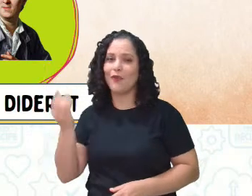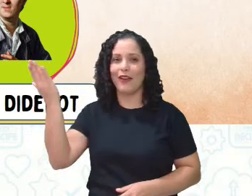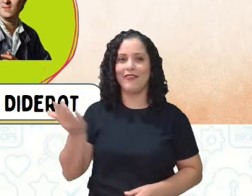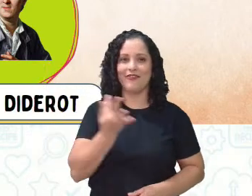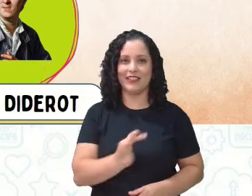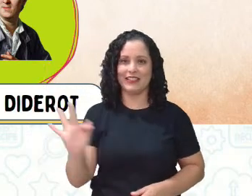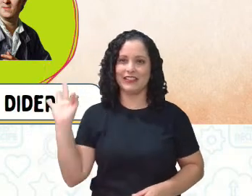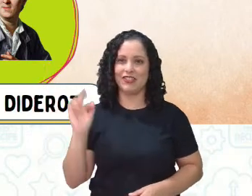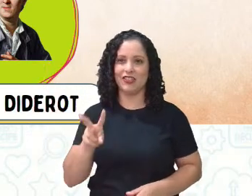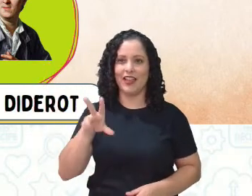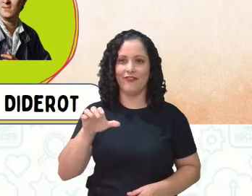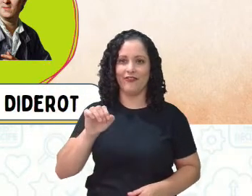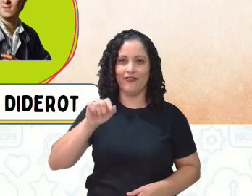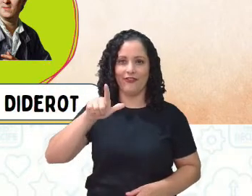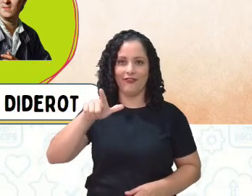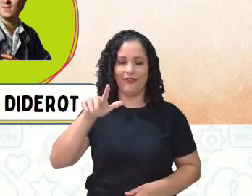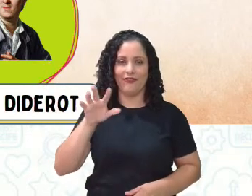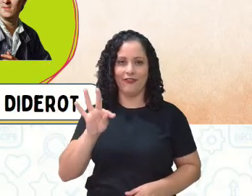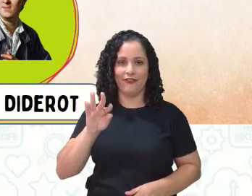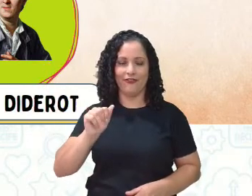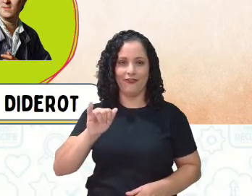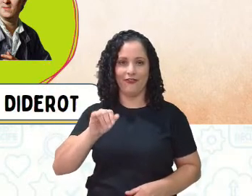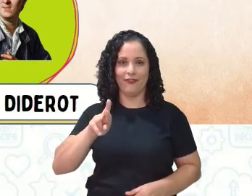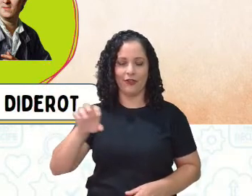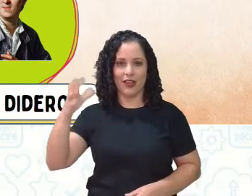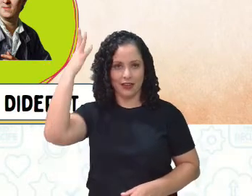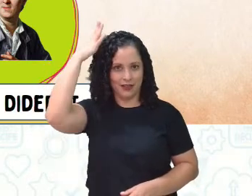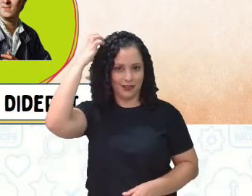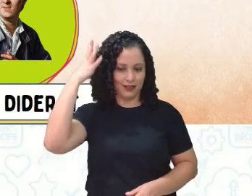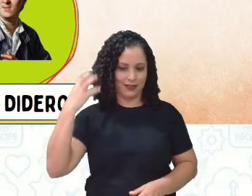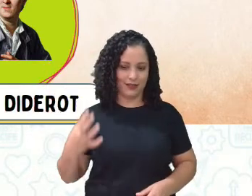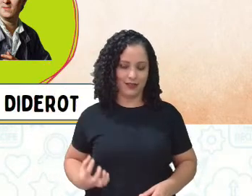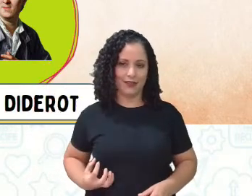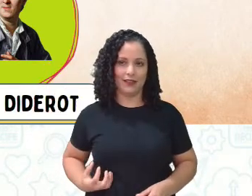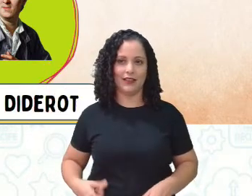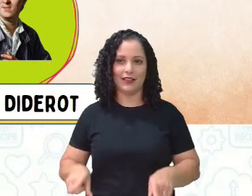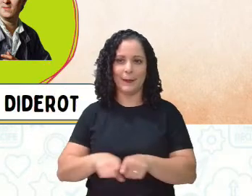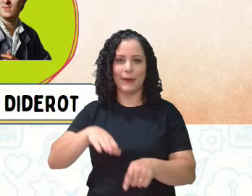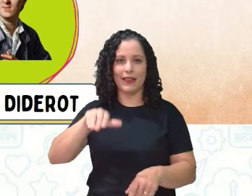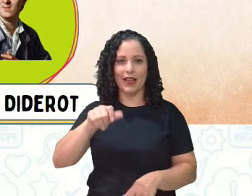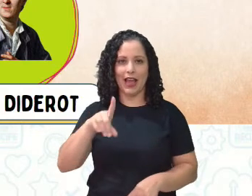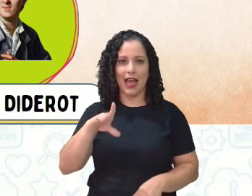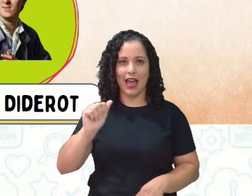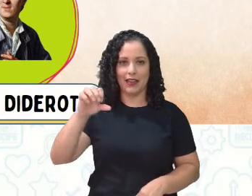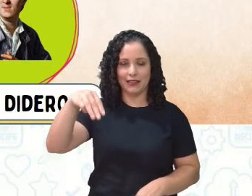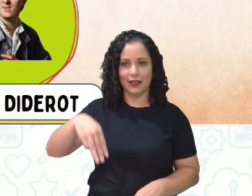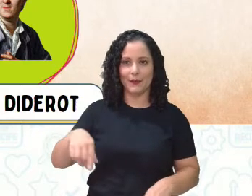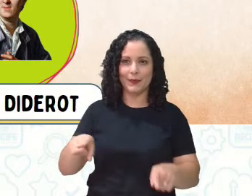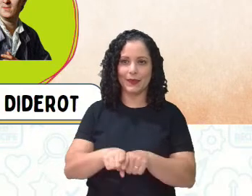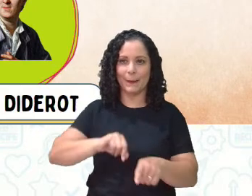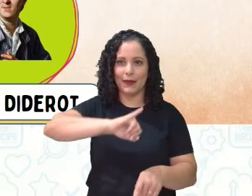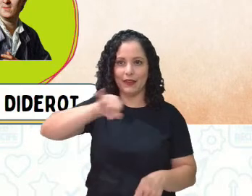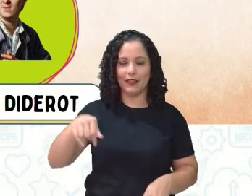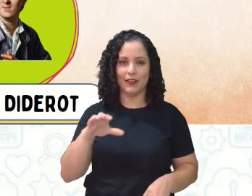Exatamente. Voltaire, olha aí. Olha. Adam Smith, exatamente. John Locke.